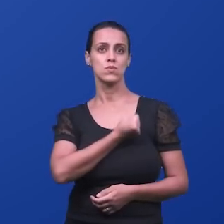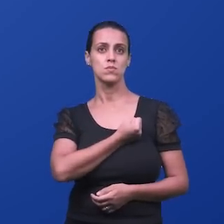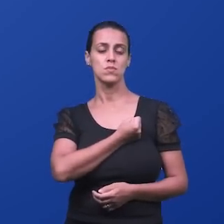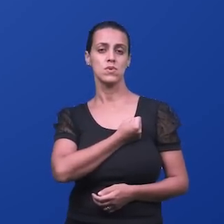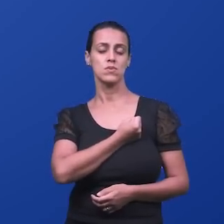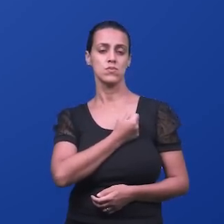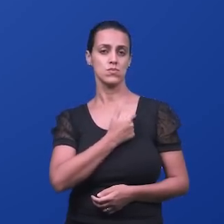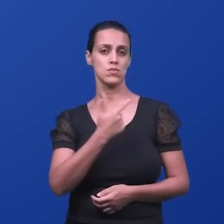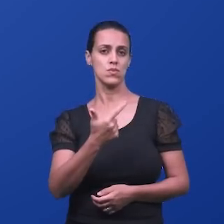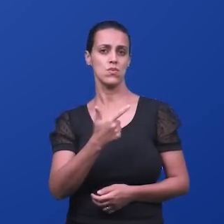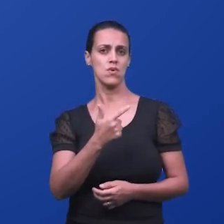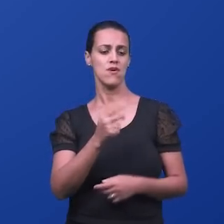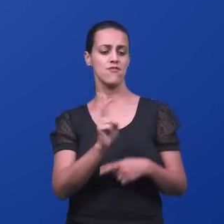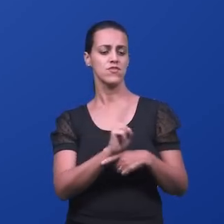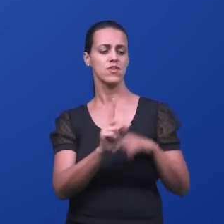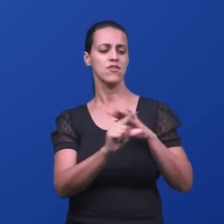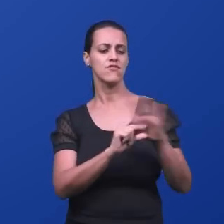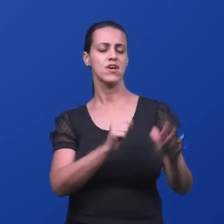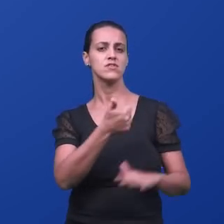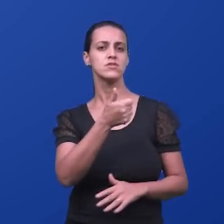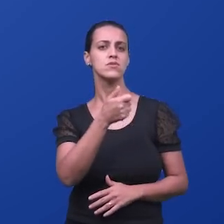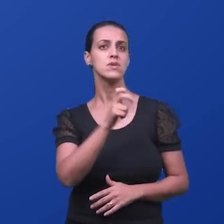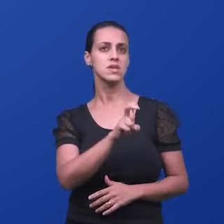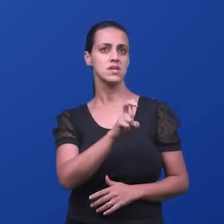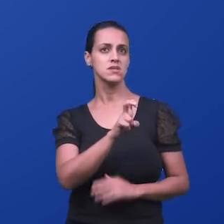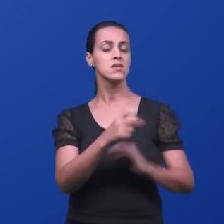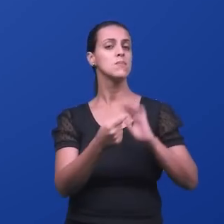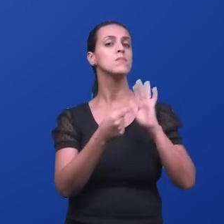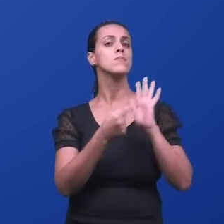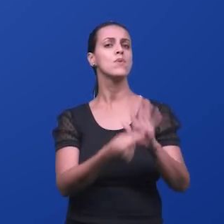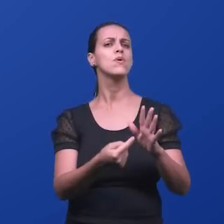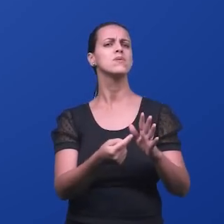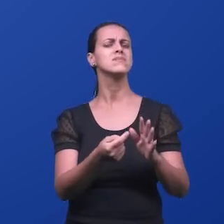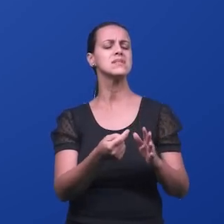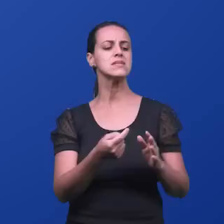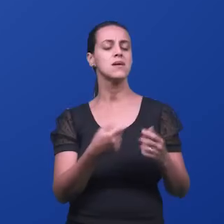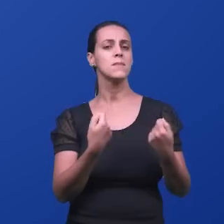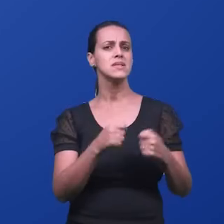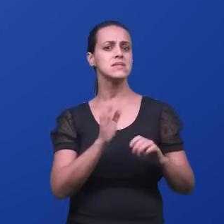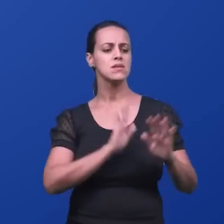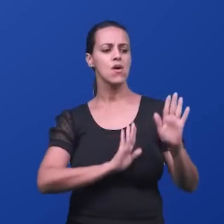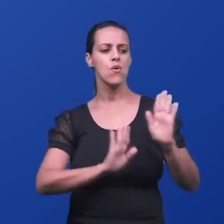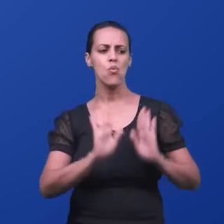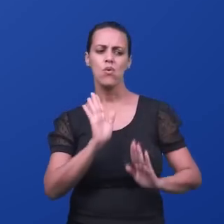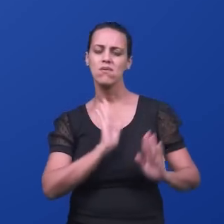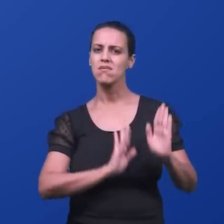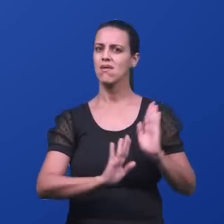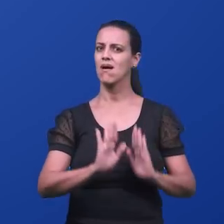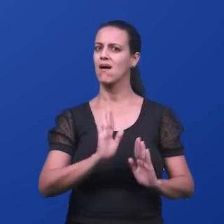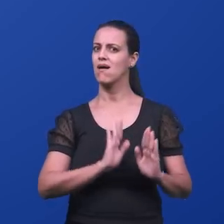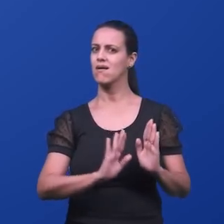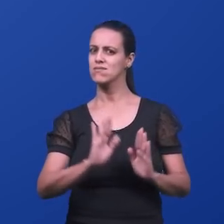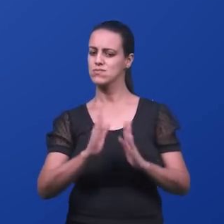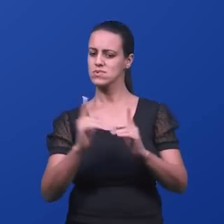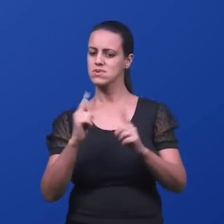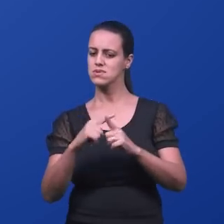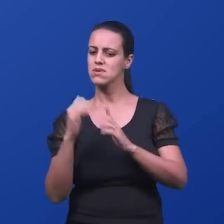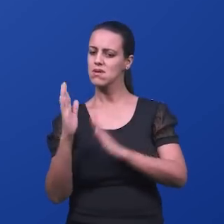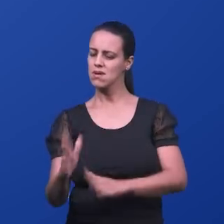a vigilância está no verso 15, que fala do cuidado que a noiva tem que ter nesta última